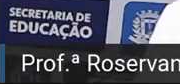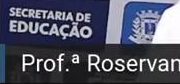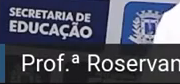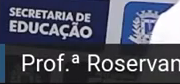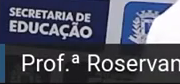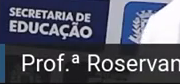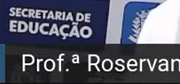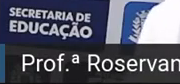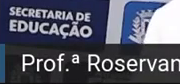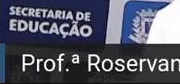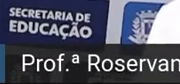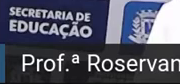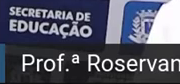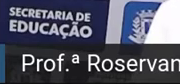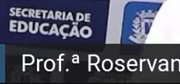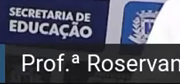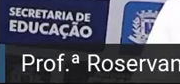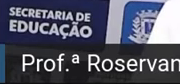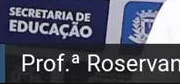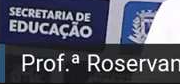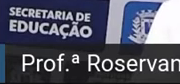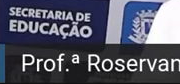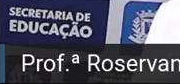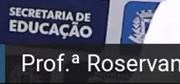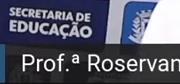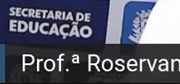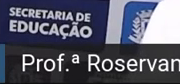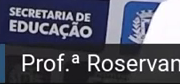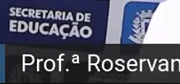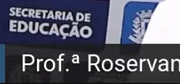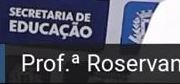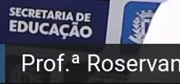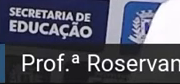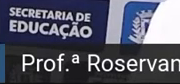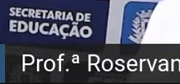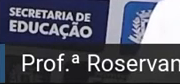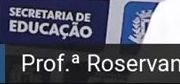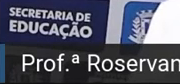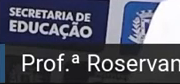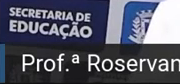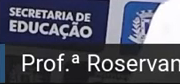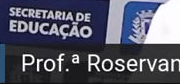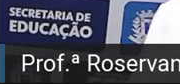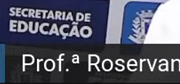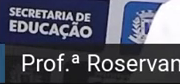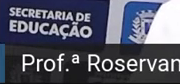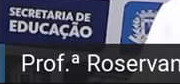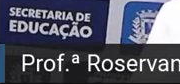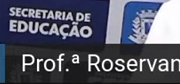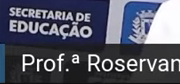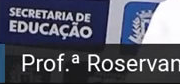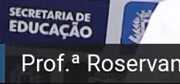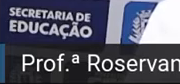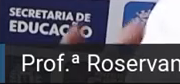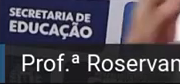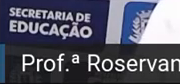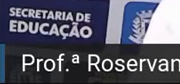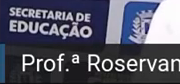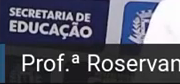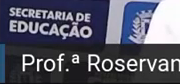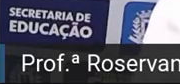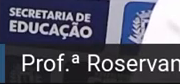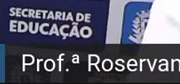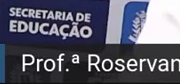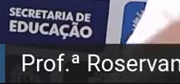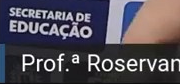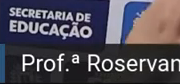o Olá meus amores tudo certinho com vocês Espero que vocês estejam assim felizes com